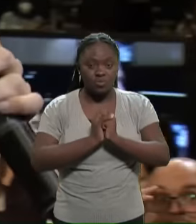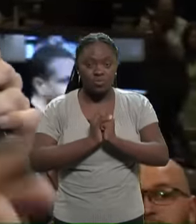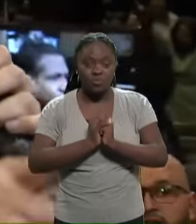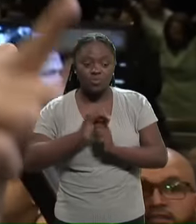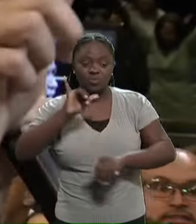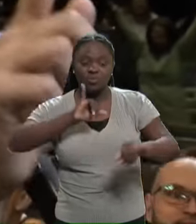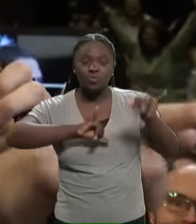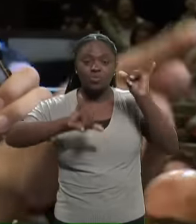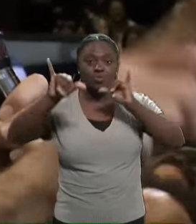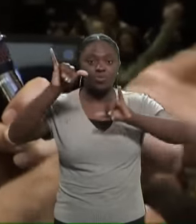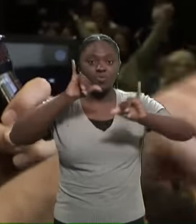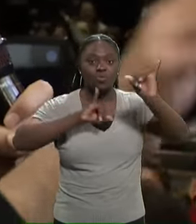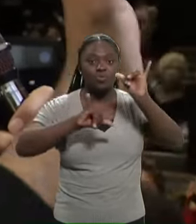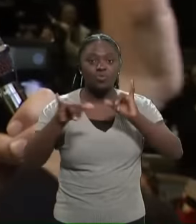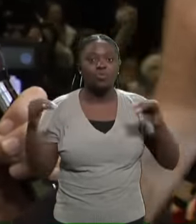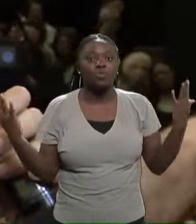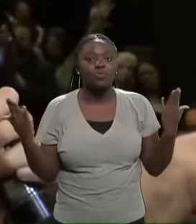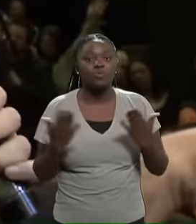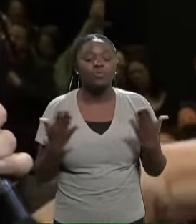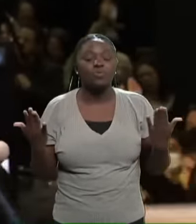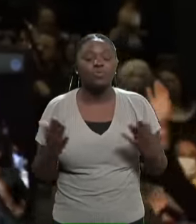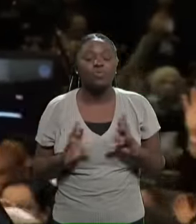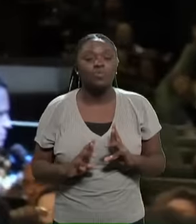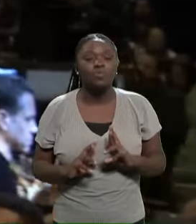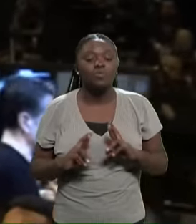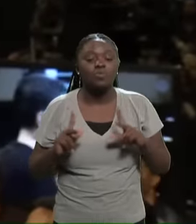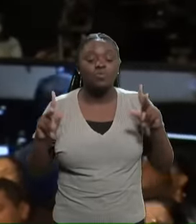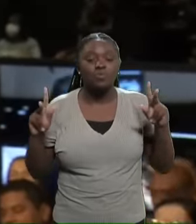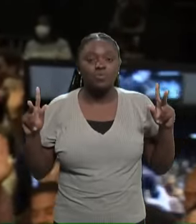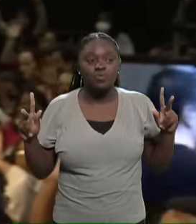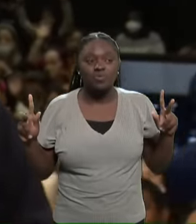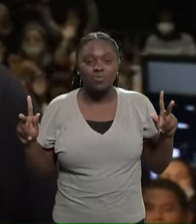A unção a partir de agora será diferente.